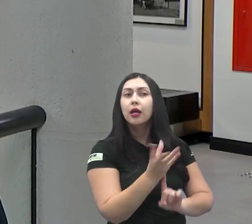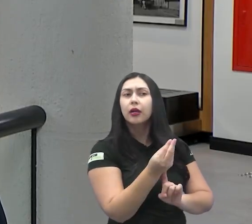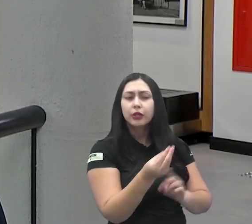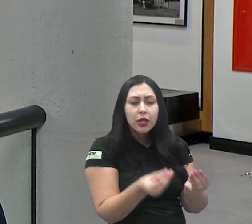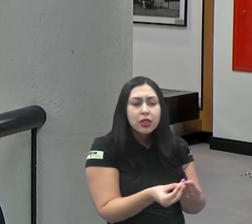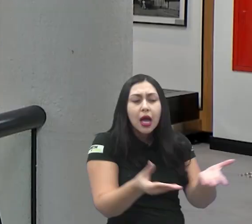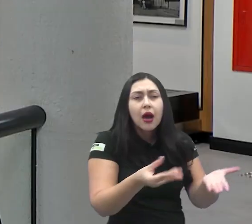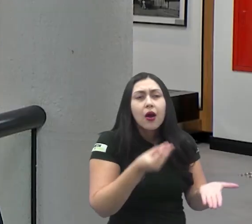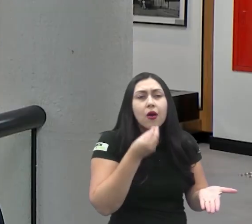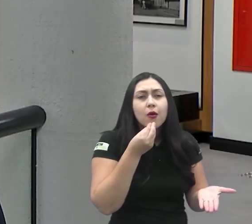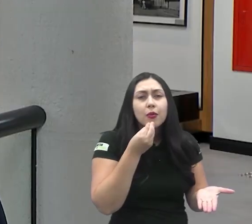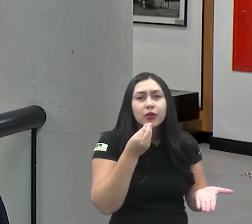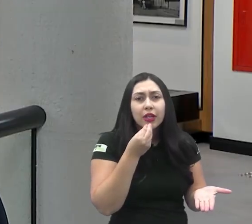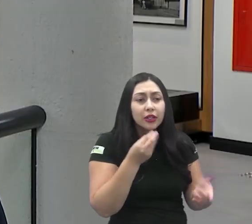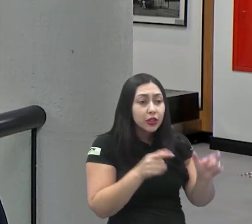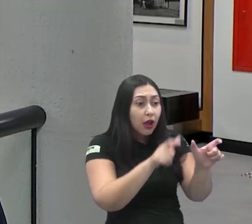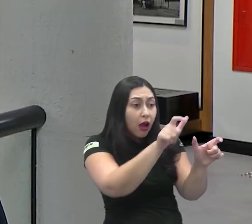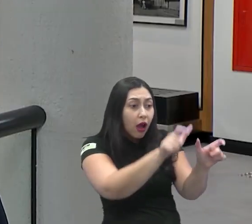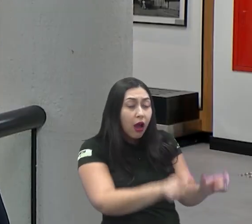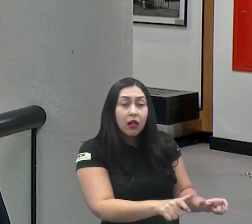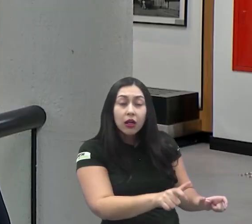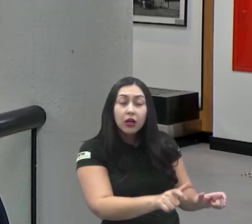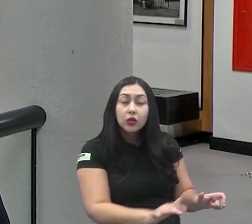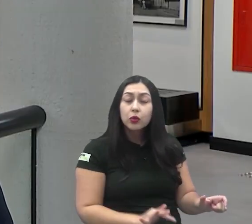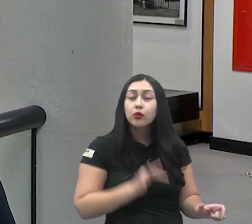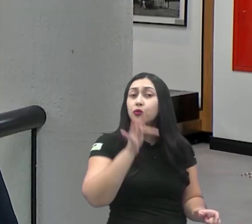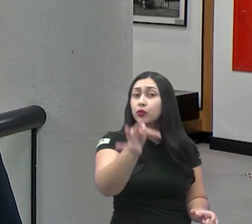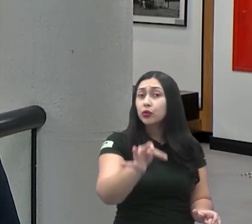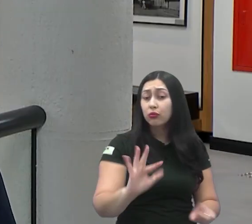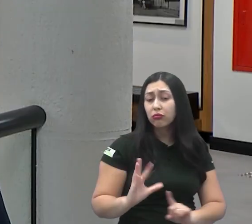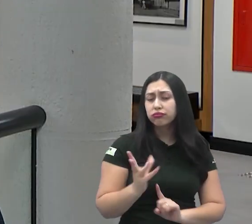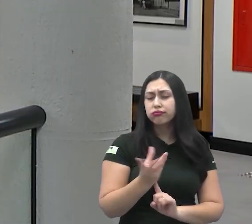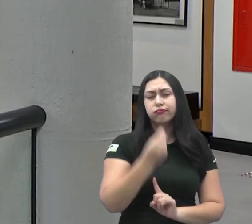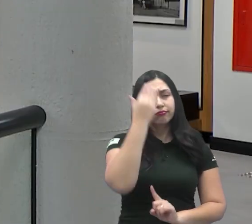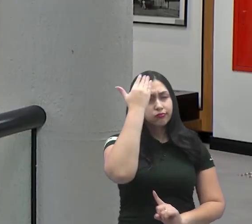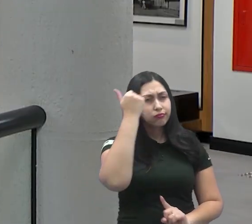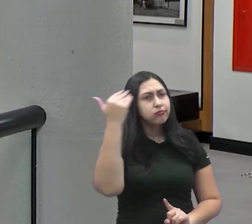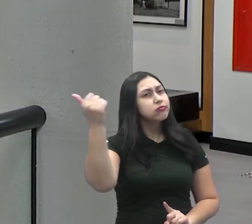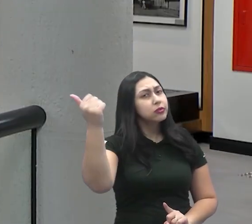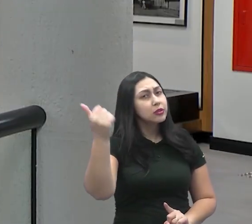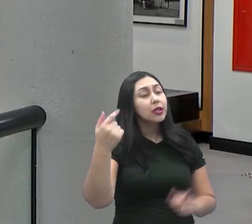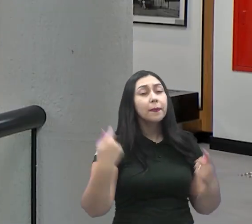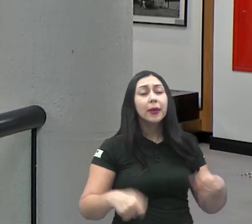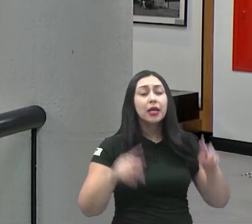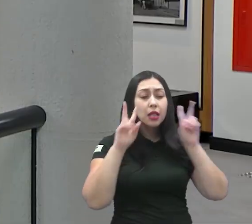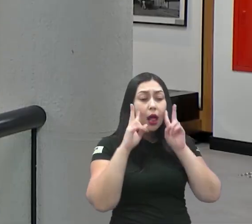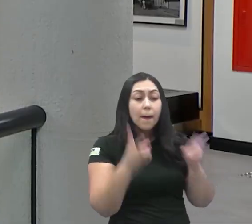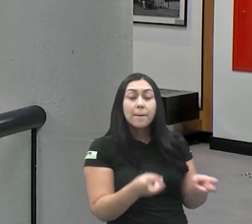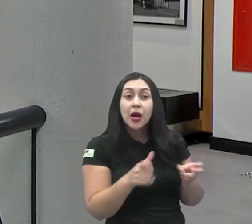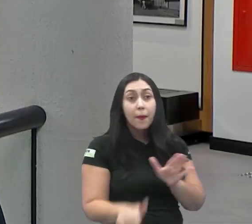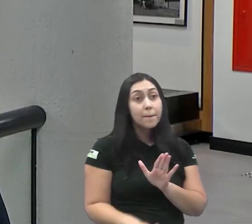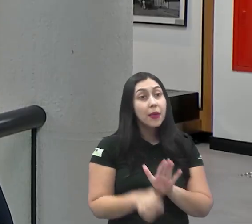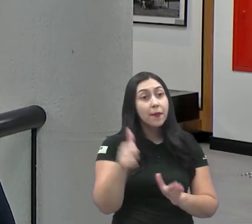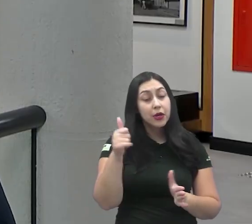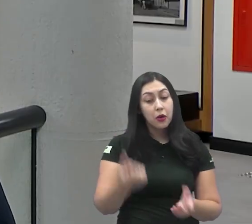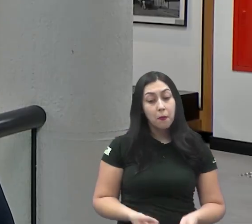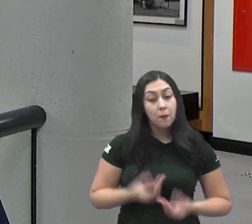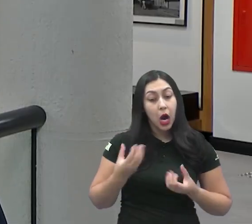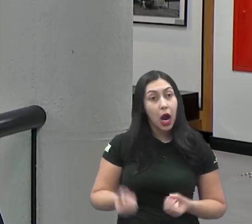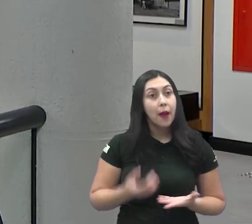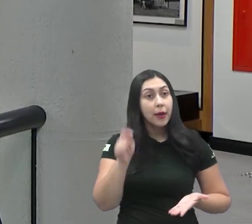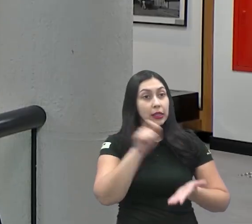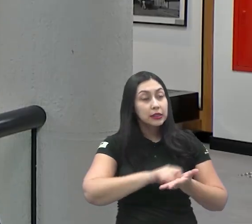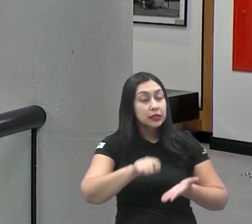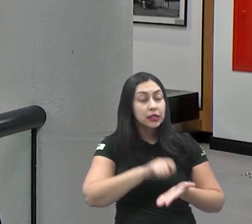arte. Ofereça para ela condições para ver se ela não se torna um dia um grande artista. Nós podemos reconhecer que o primeiro poema